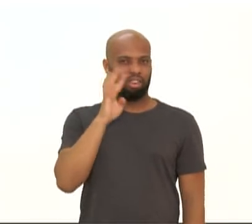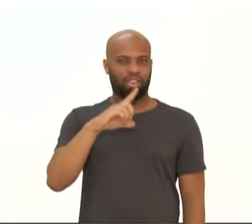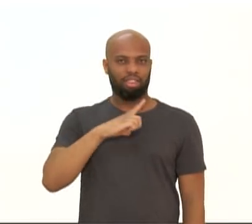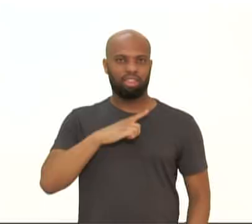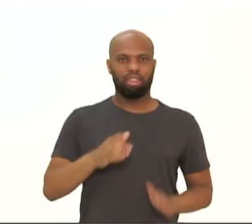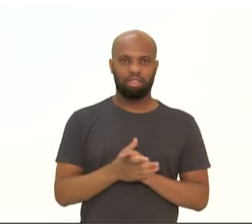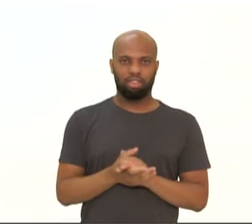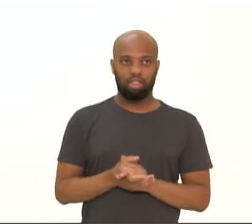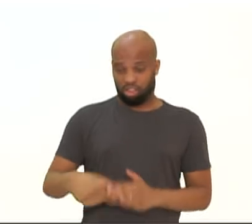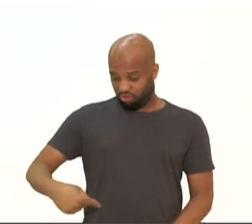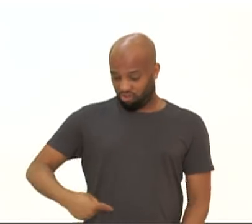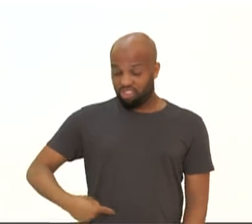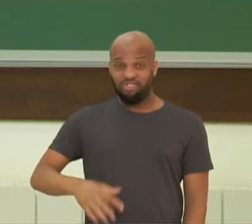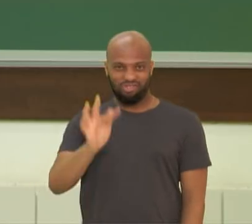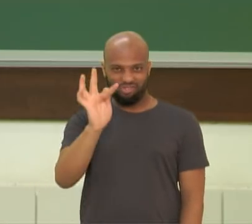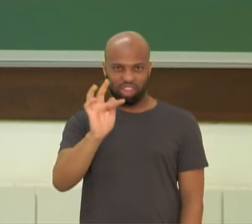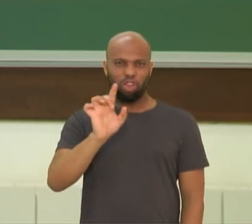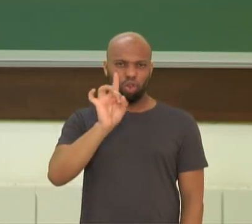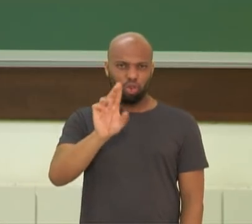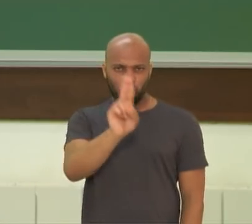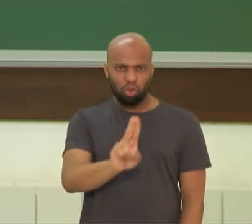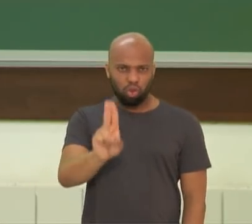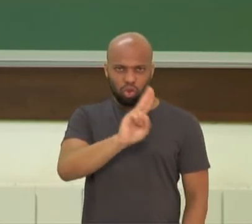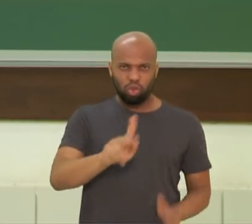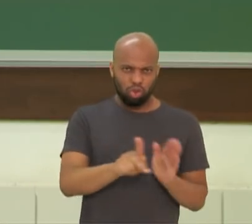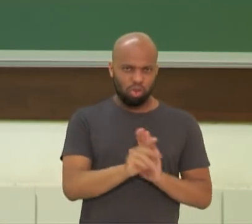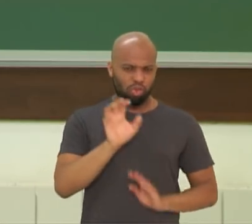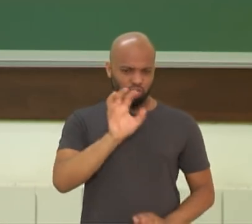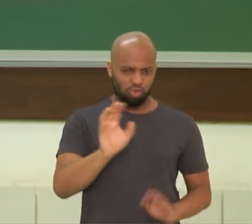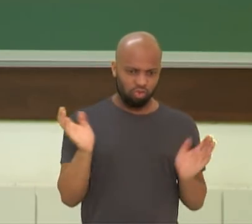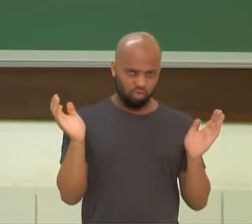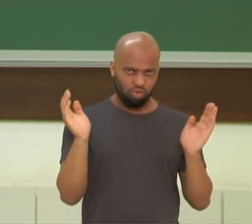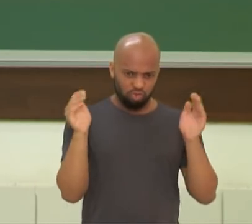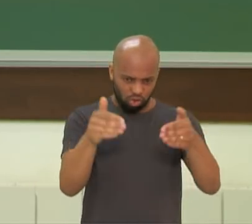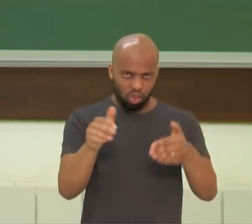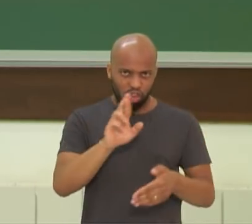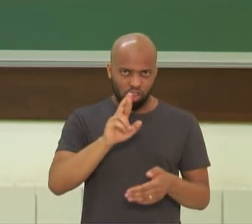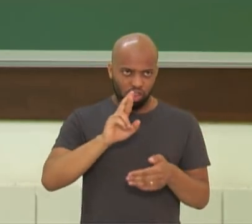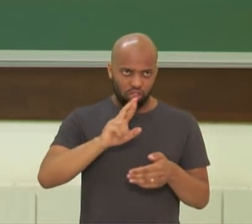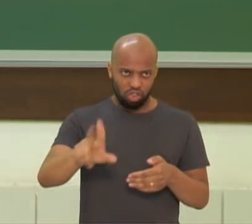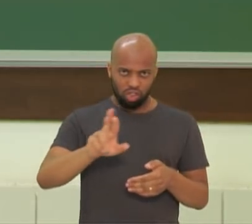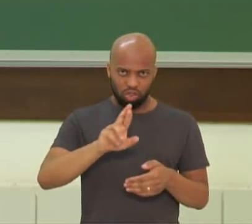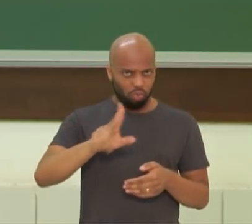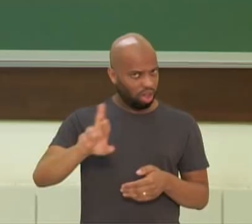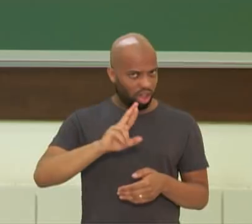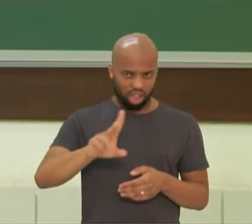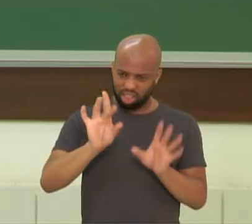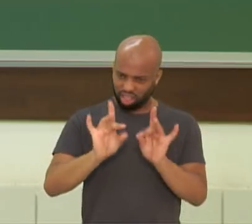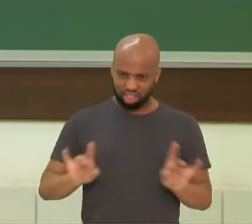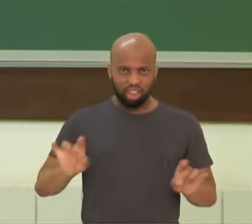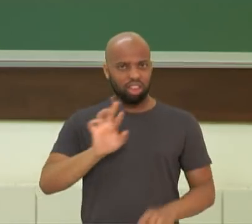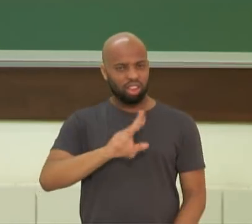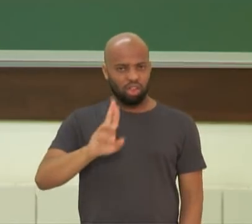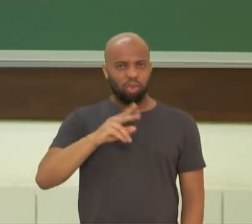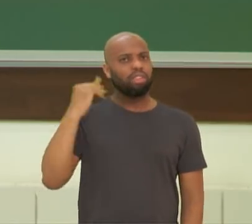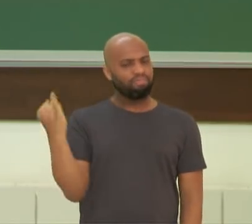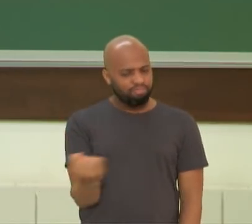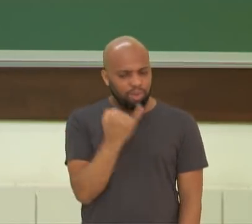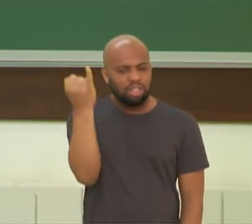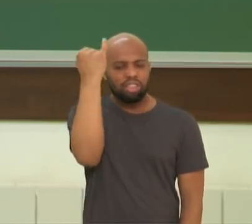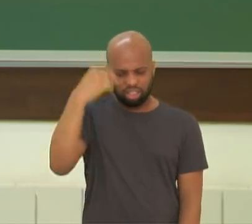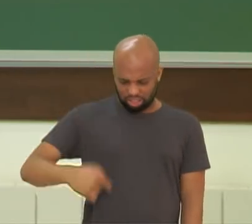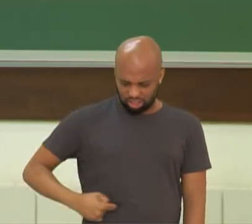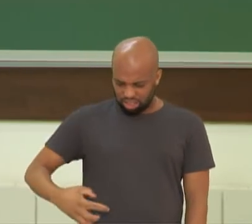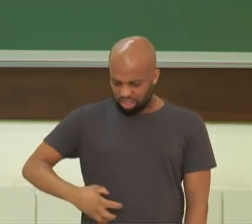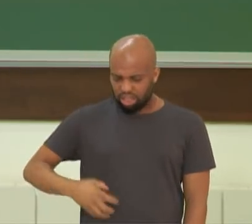o nosso fígado, ele não serve só para isso, para produzir a bile. Ele é muito importante, é um órgão vital